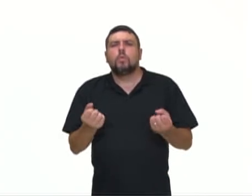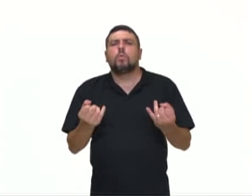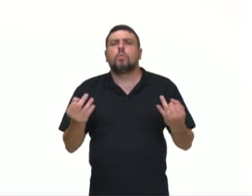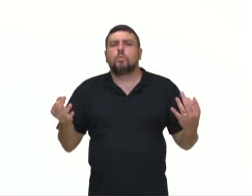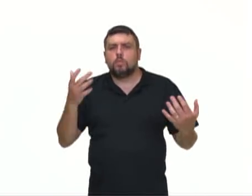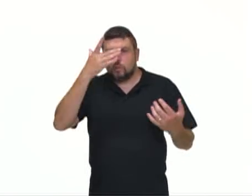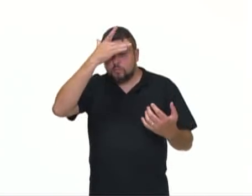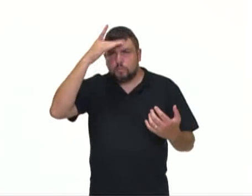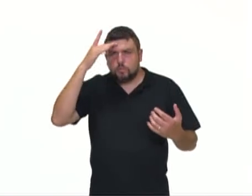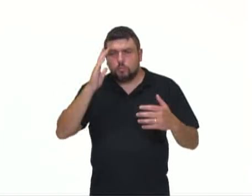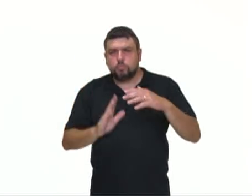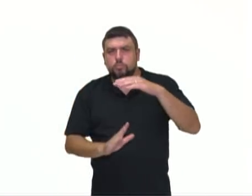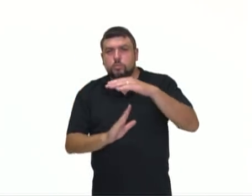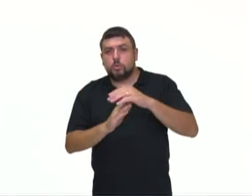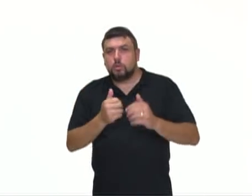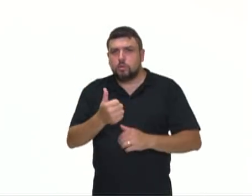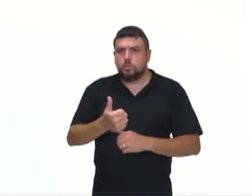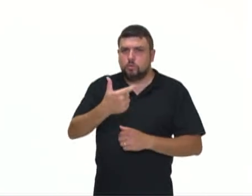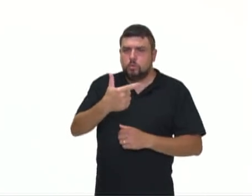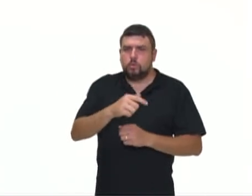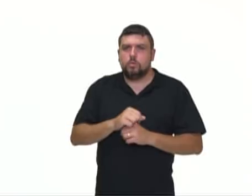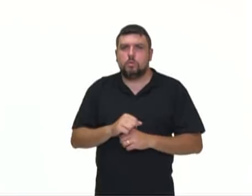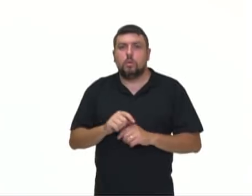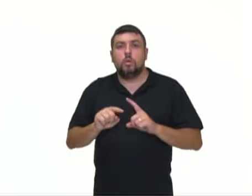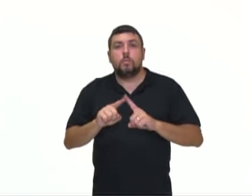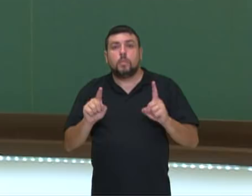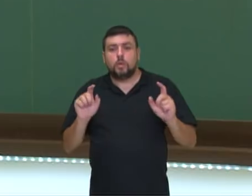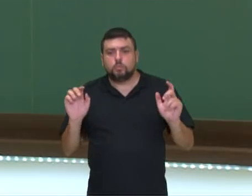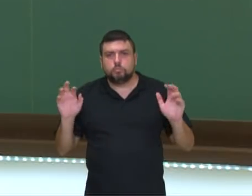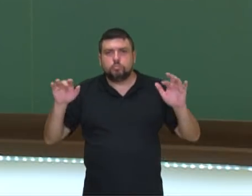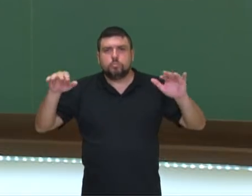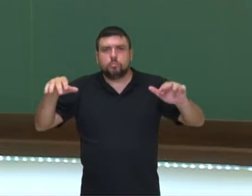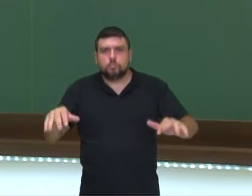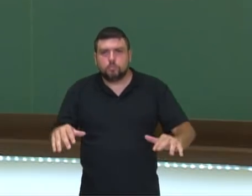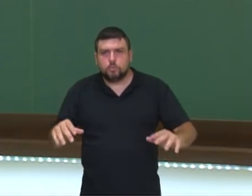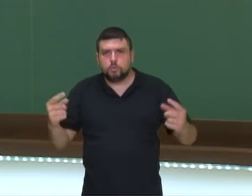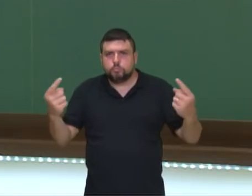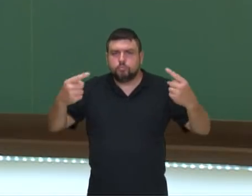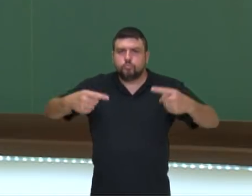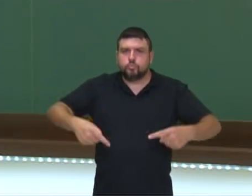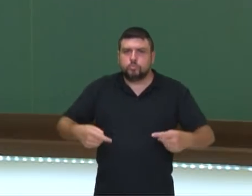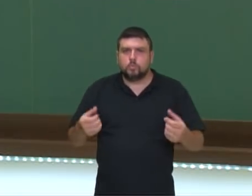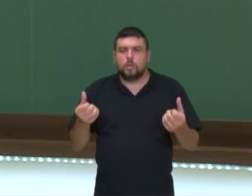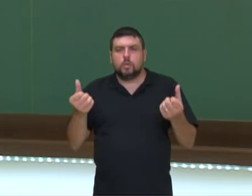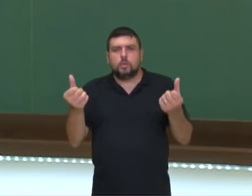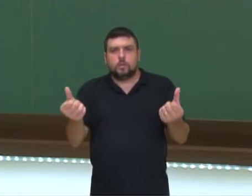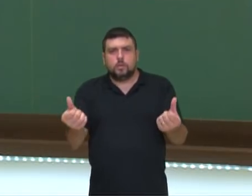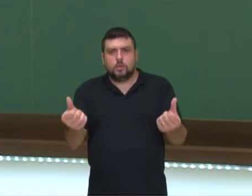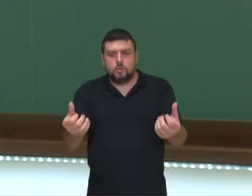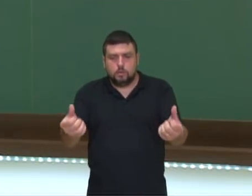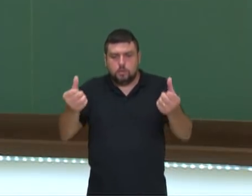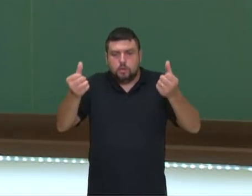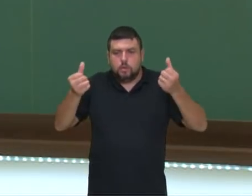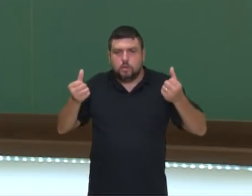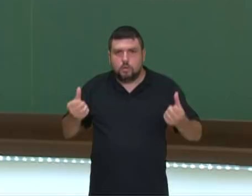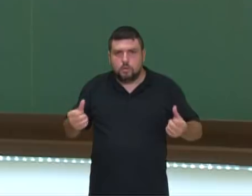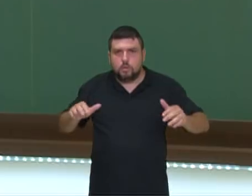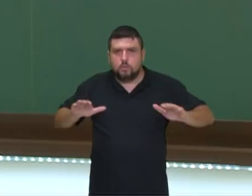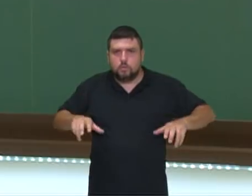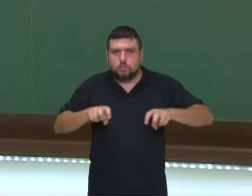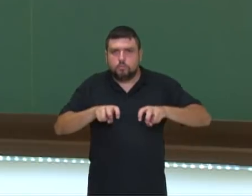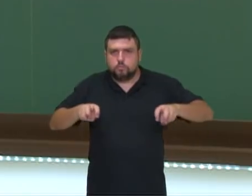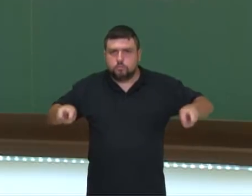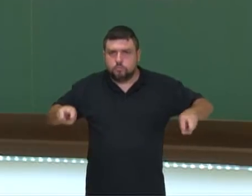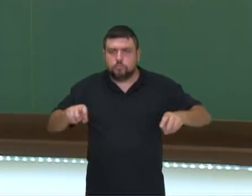jogadores, apenas 6 jogadores de cada equipe entram em quadra, ou seja, são 6 jogadores para cada time como titulares e 6 reservas.